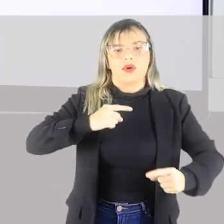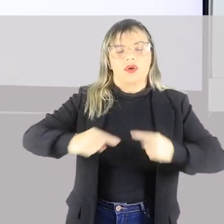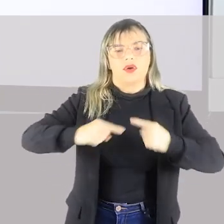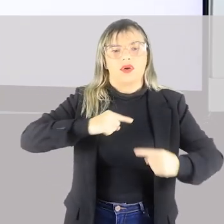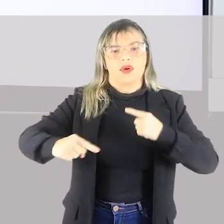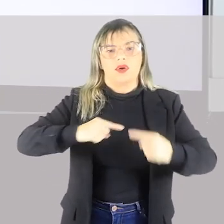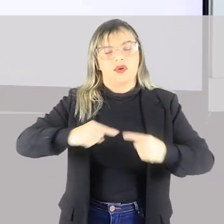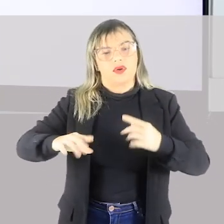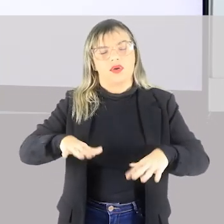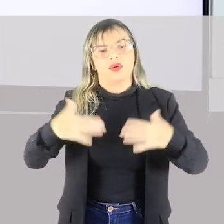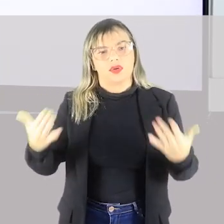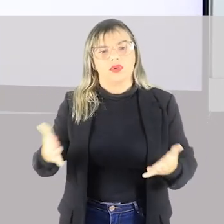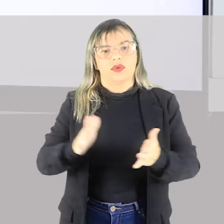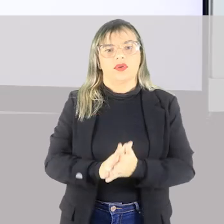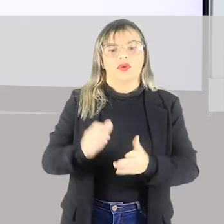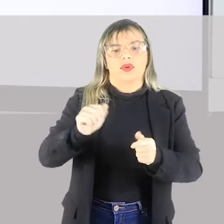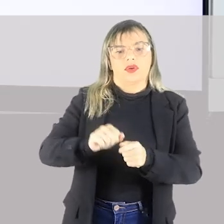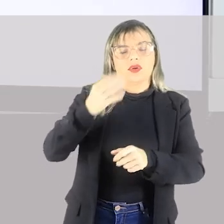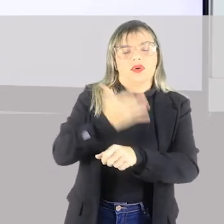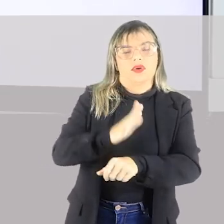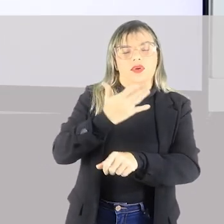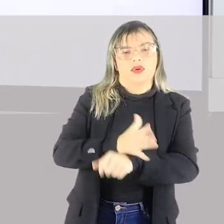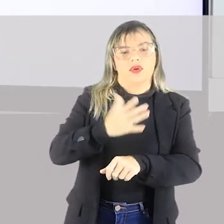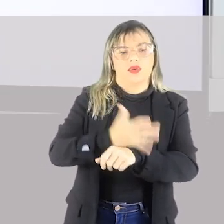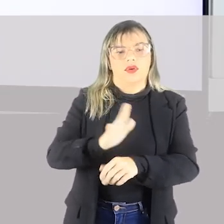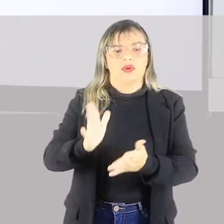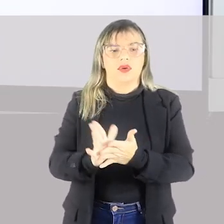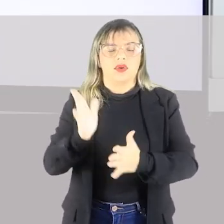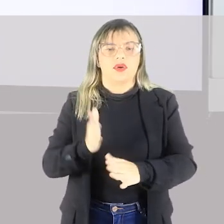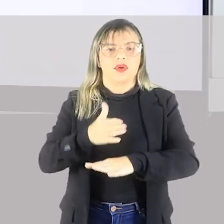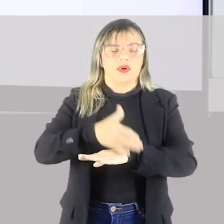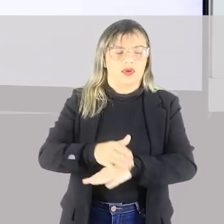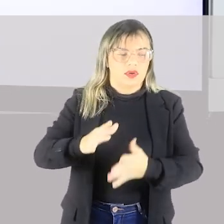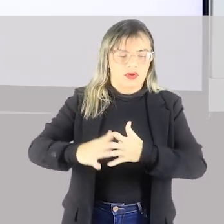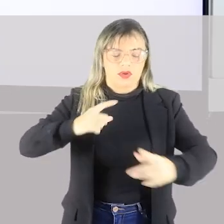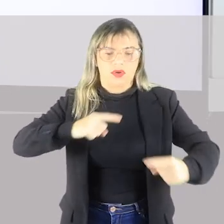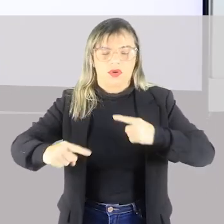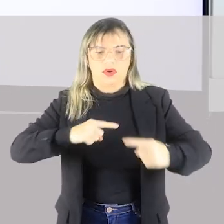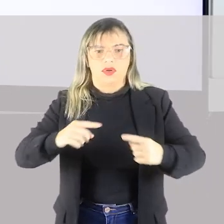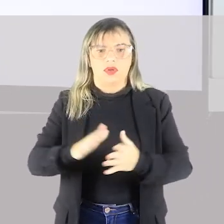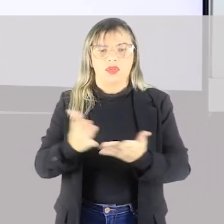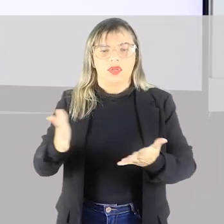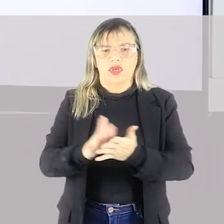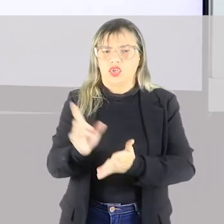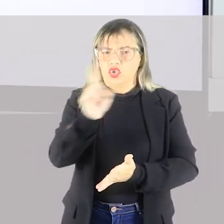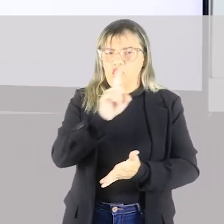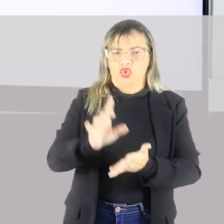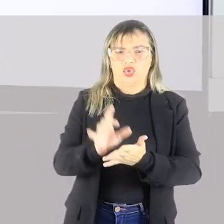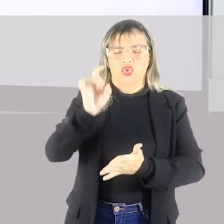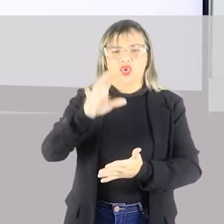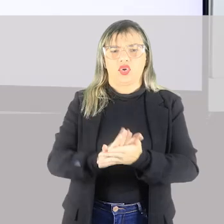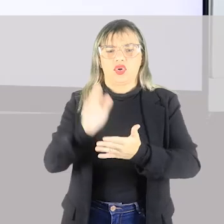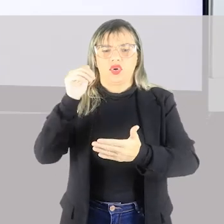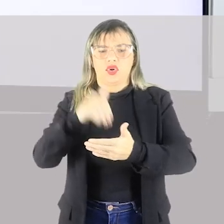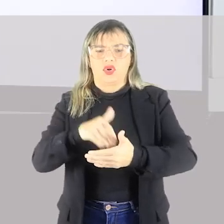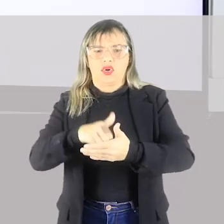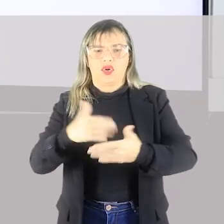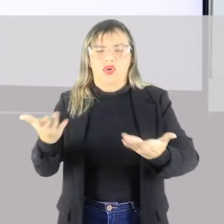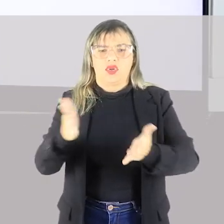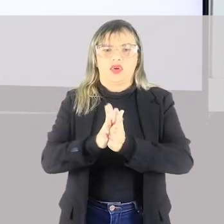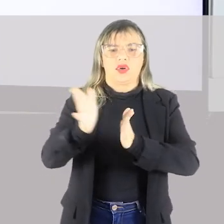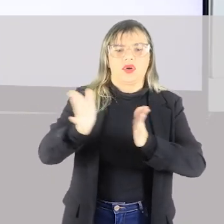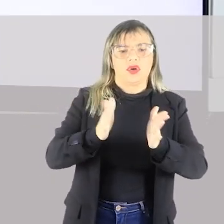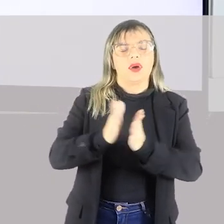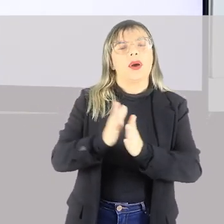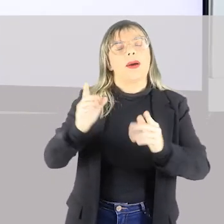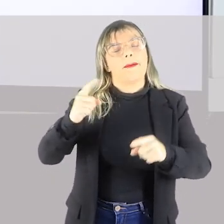das coisas, tá? Então, assim, quando a gente fala de participação política, não é só votar, não. Não é só eleição.